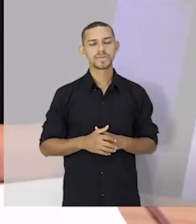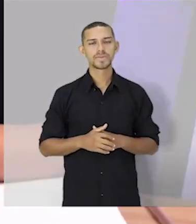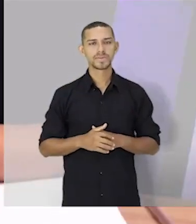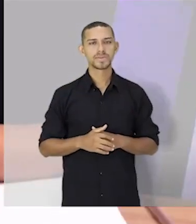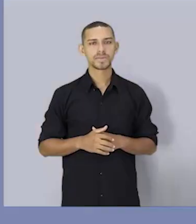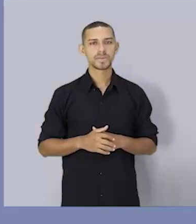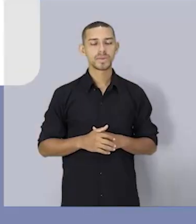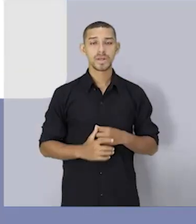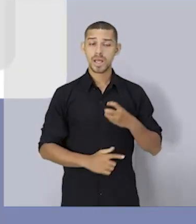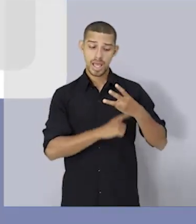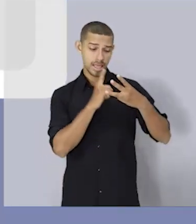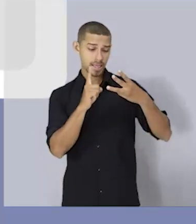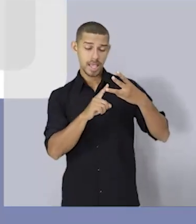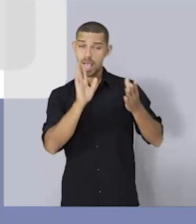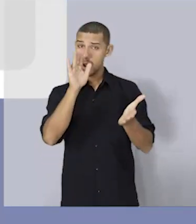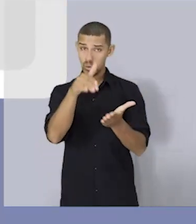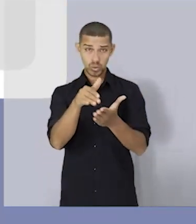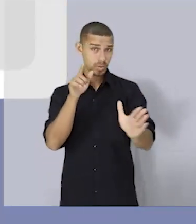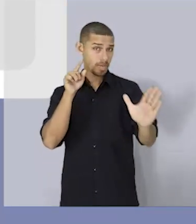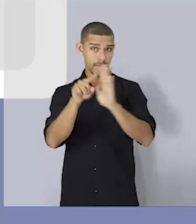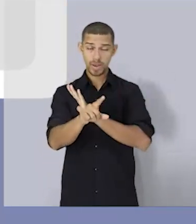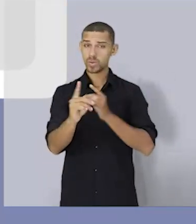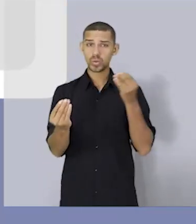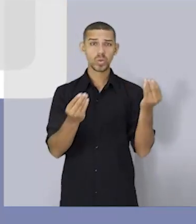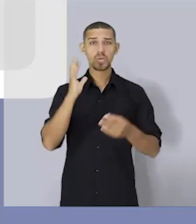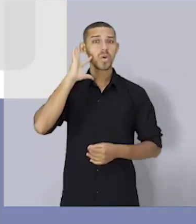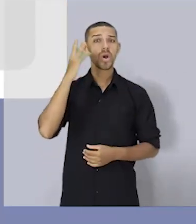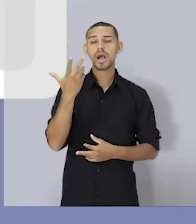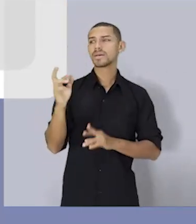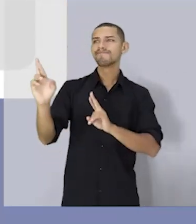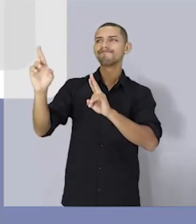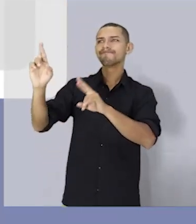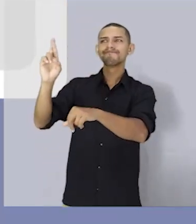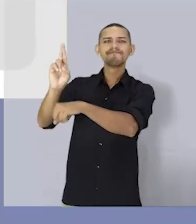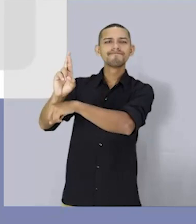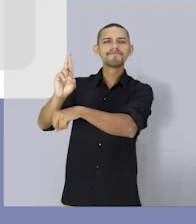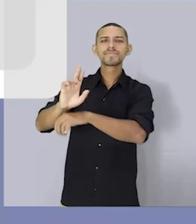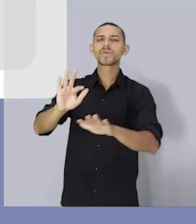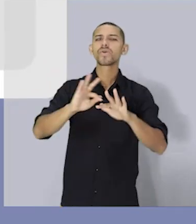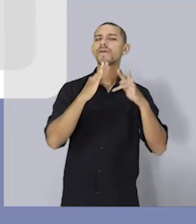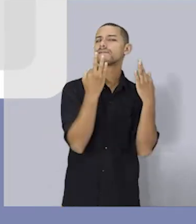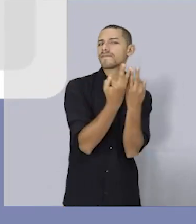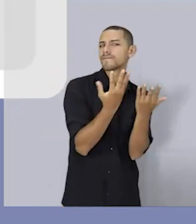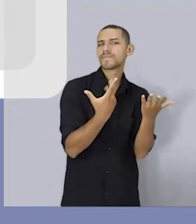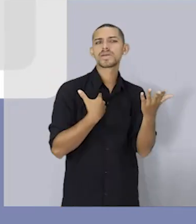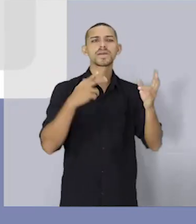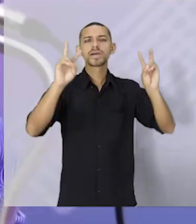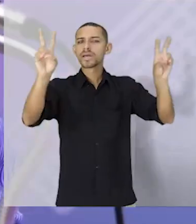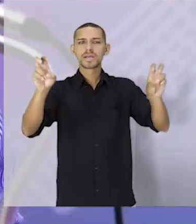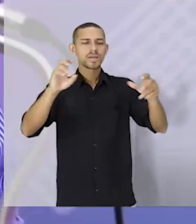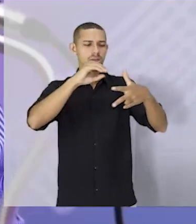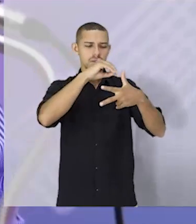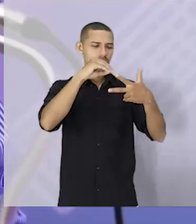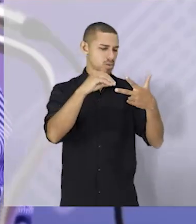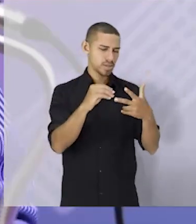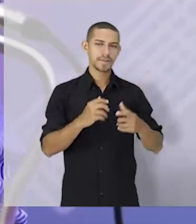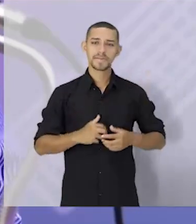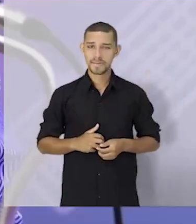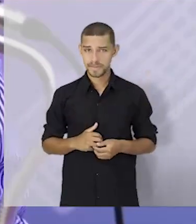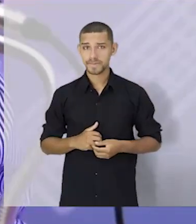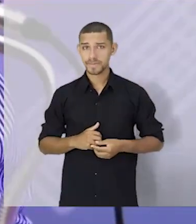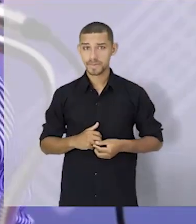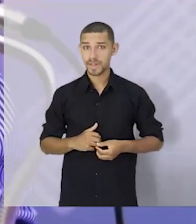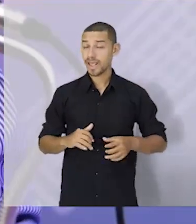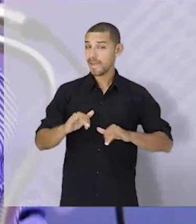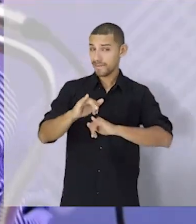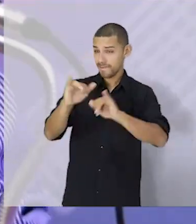Agora a terceira e última pergunta: como lidar com as expectativas da família em relação ao Enem? Então, a gente vai falar para a